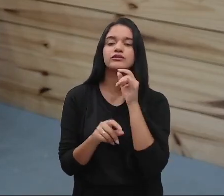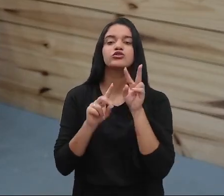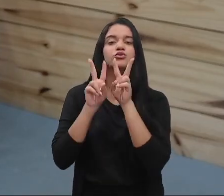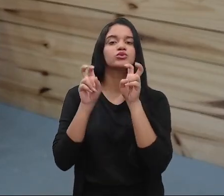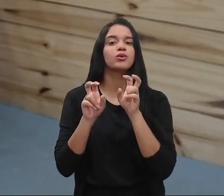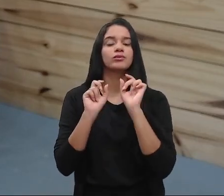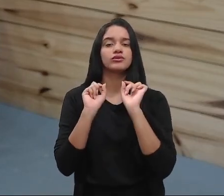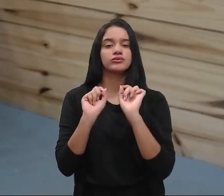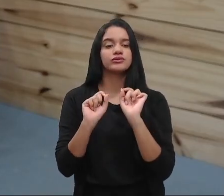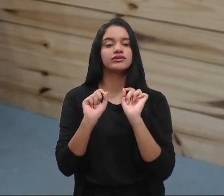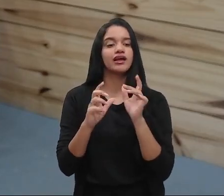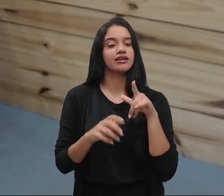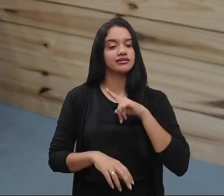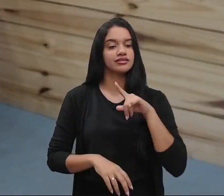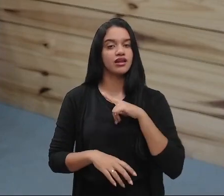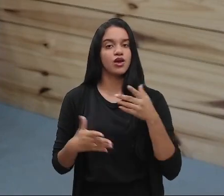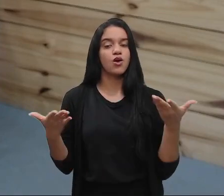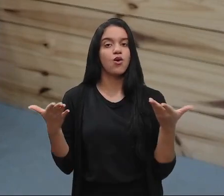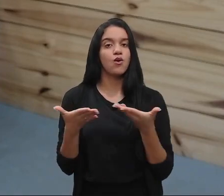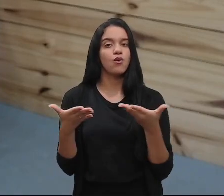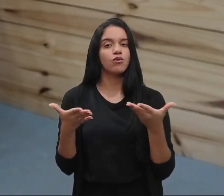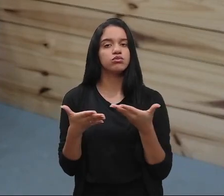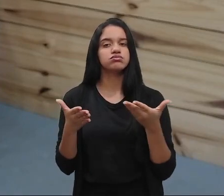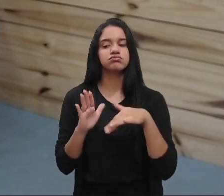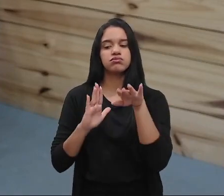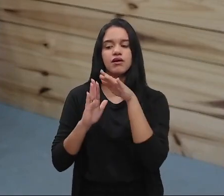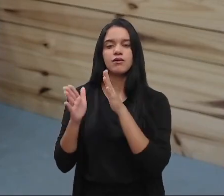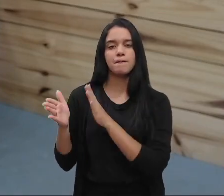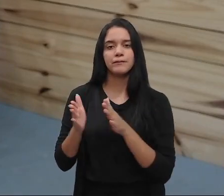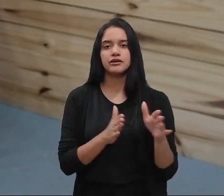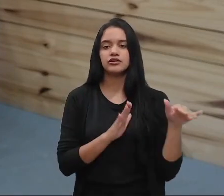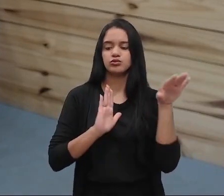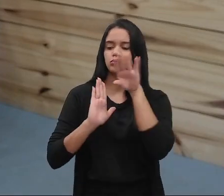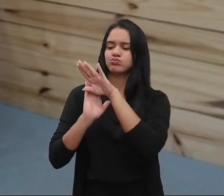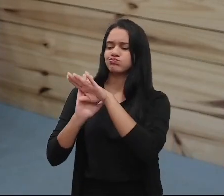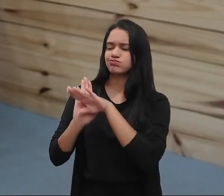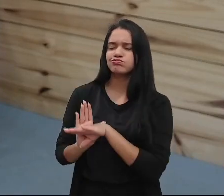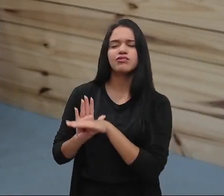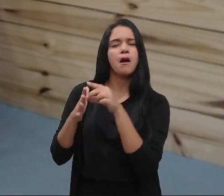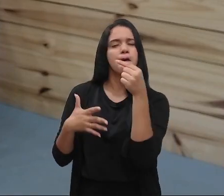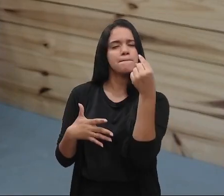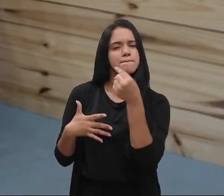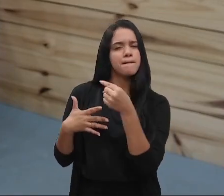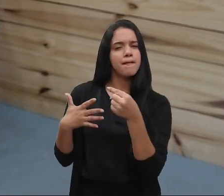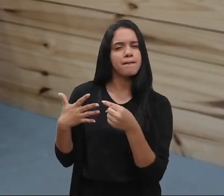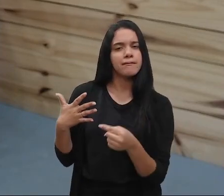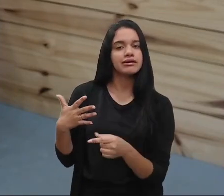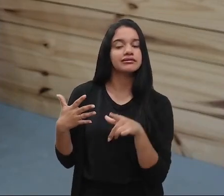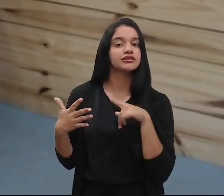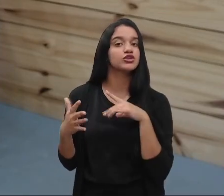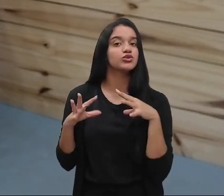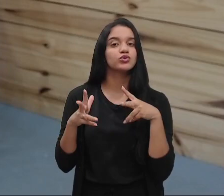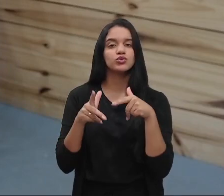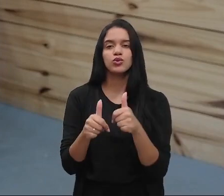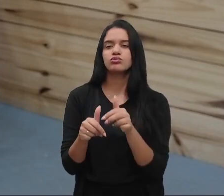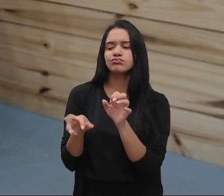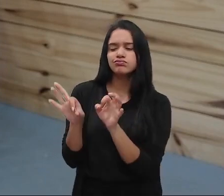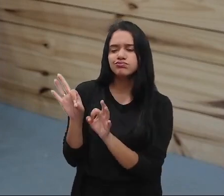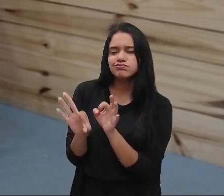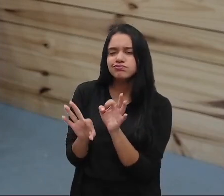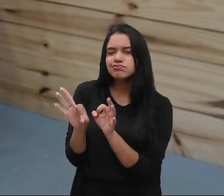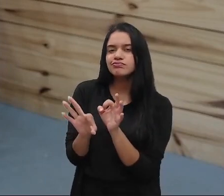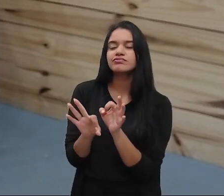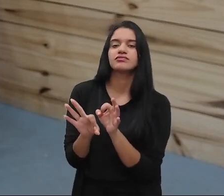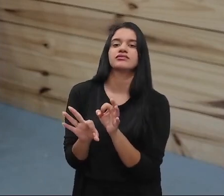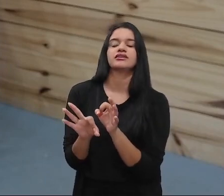a gente tem hoje uma celeridade nos processos. E aí, a gente tem que colocar os processos todos bem amarradinhos, minha gente. Porque